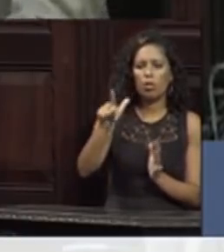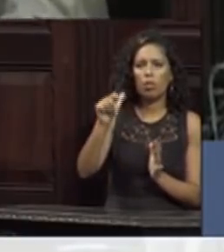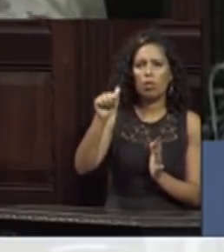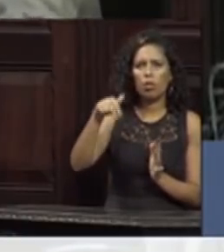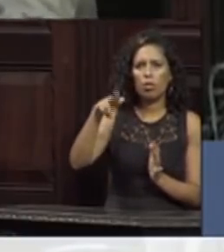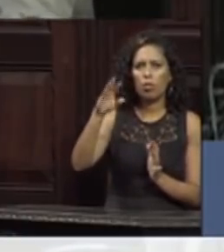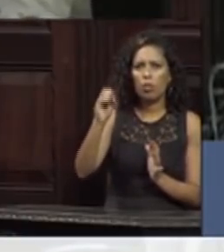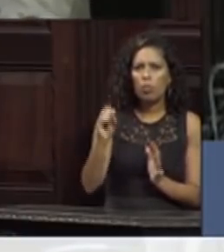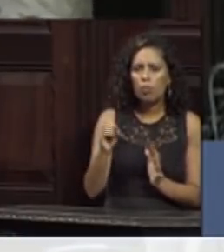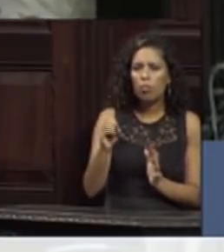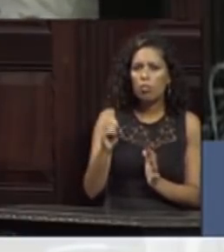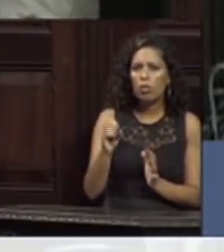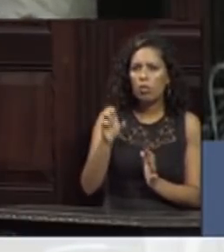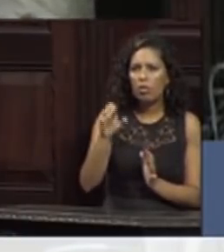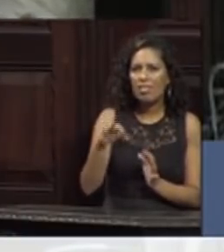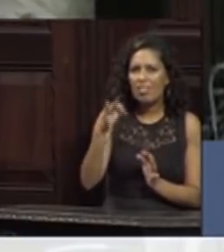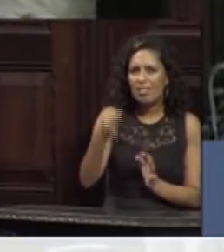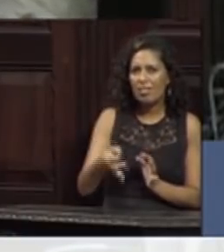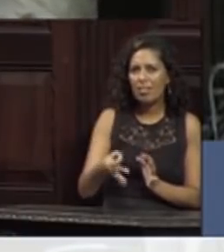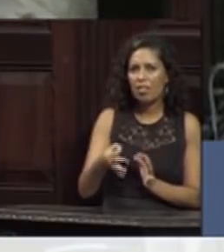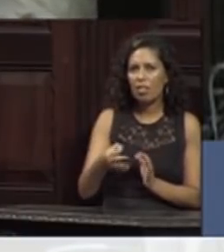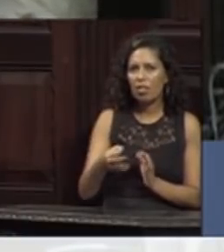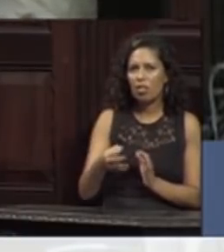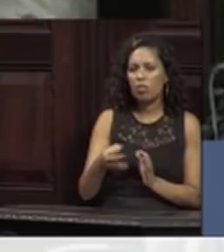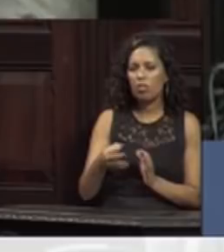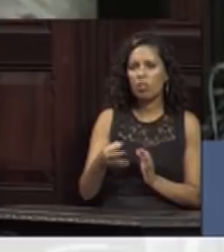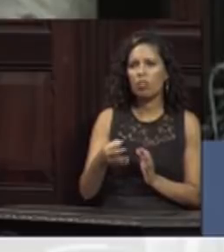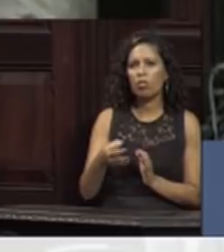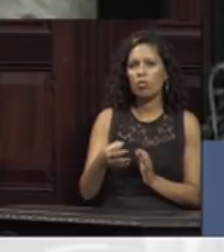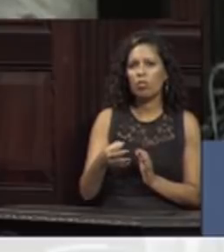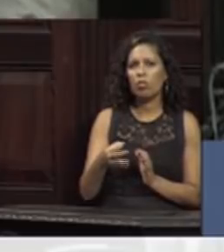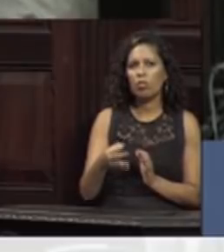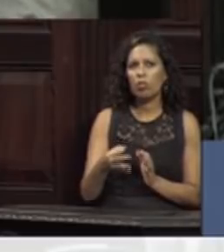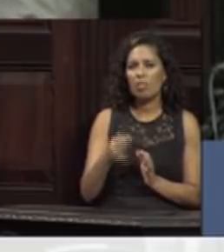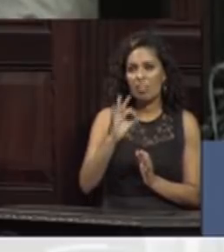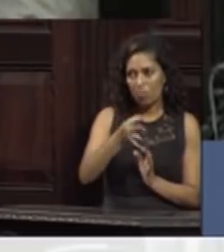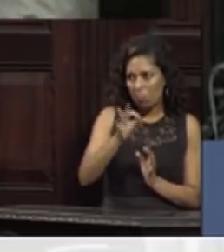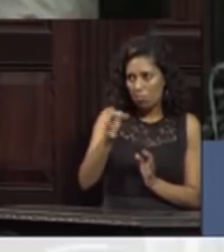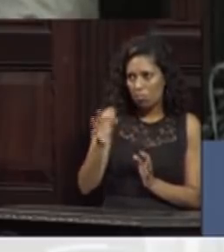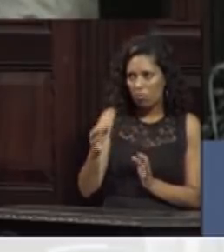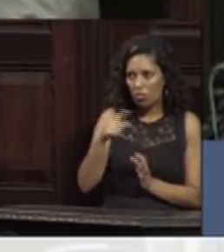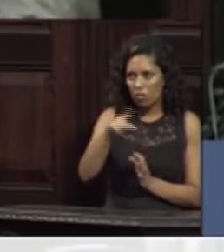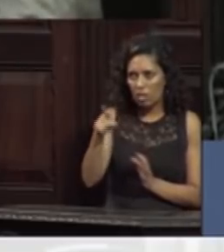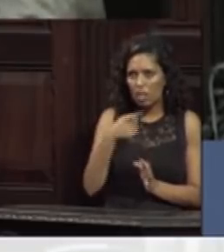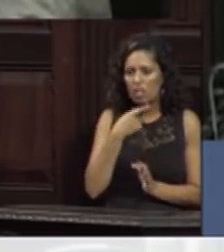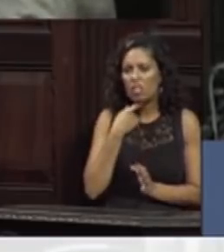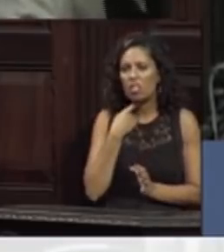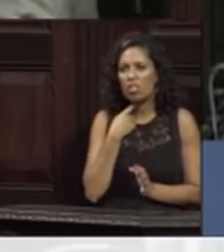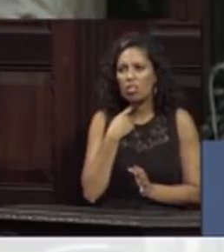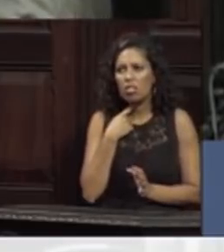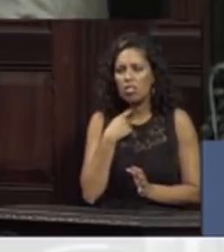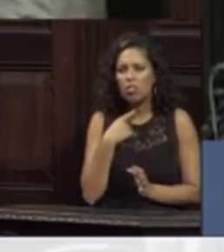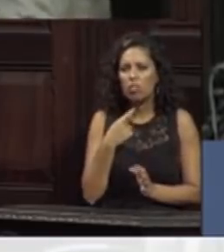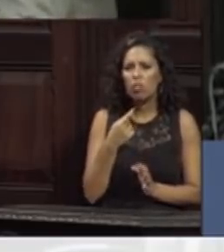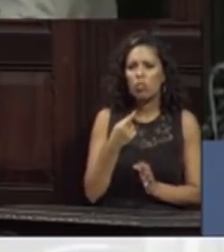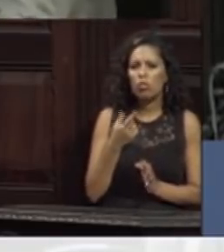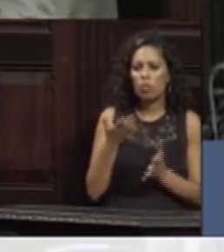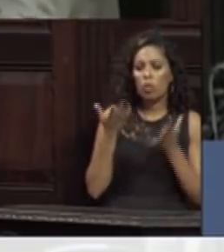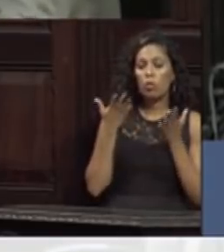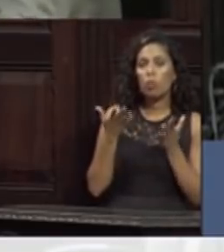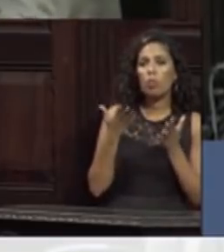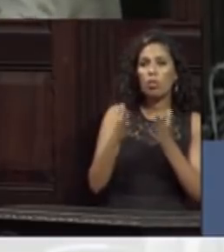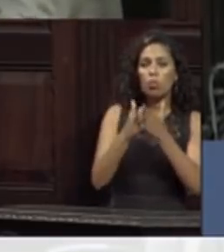Estado, fundamentalmente, alguns líderes querem ouvir os sindicatos. Então, eu estou aqui